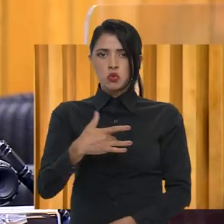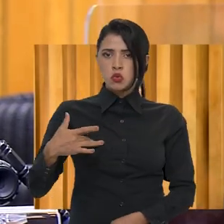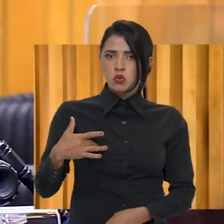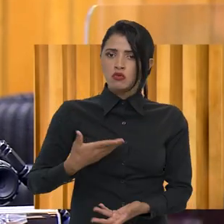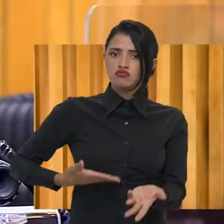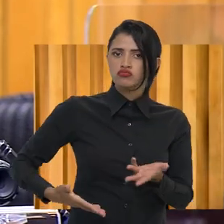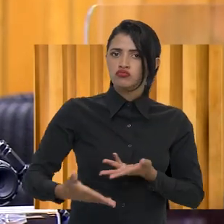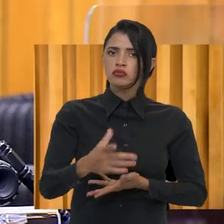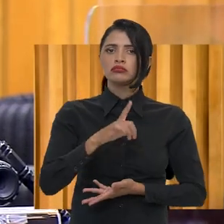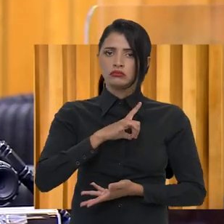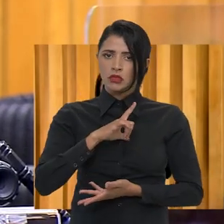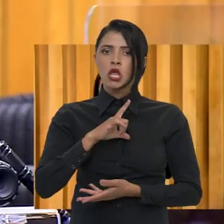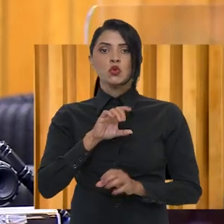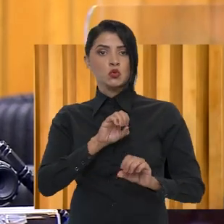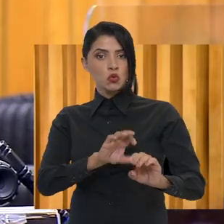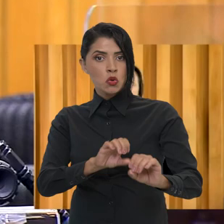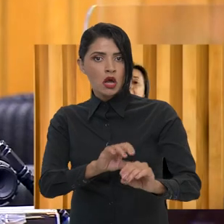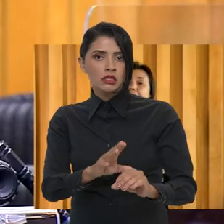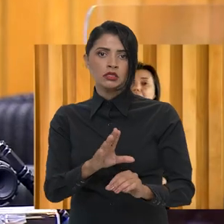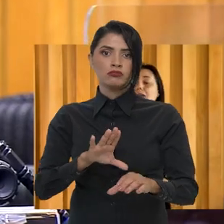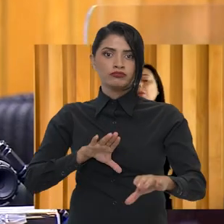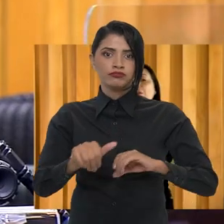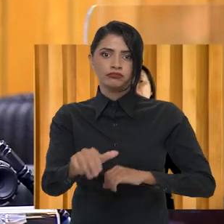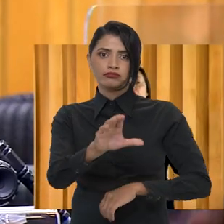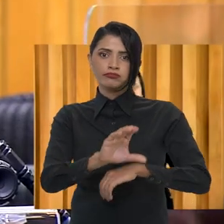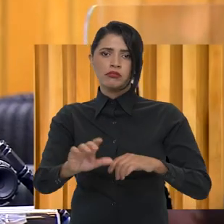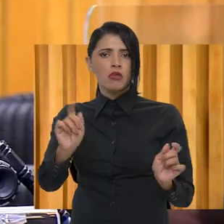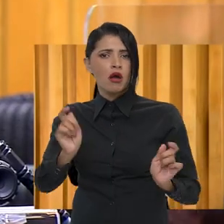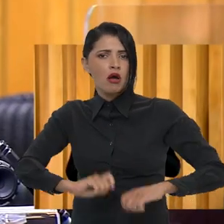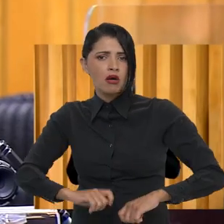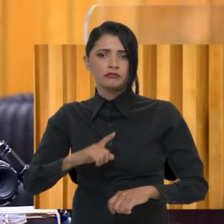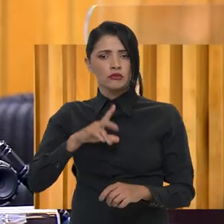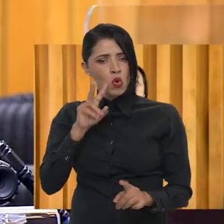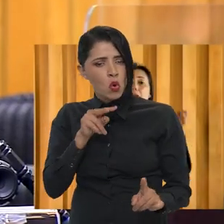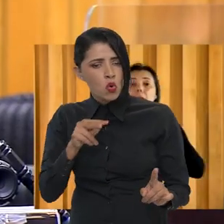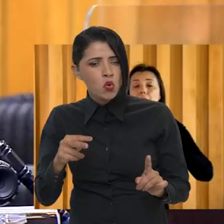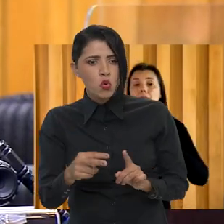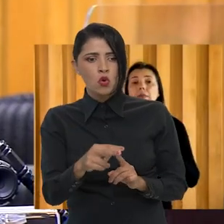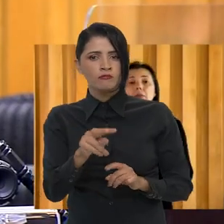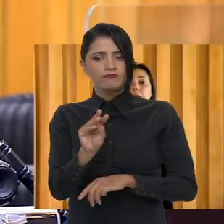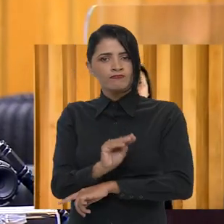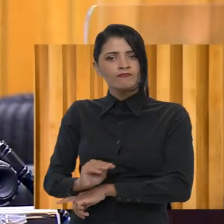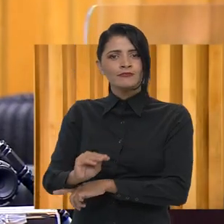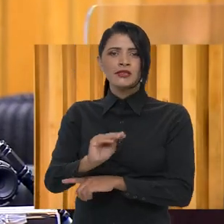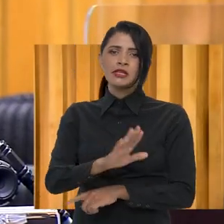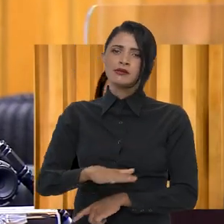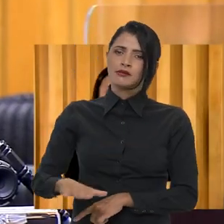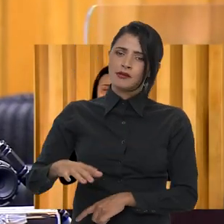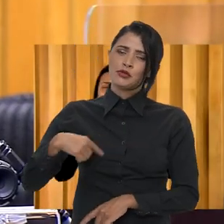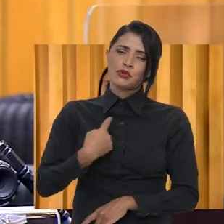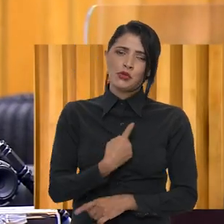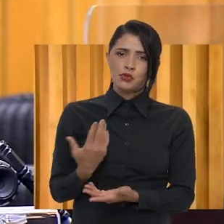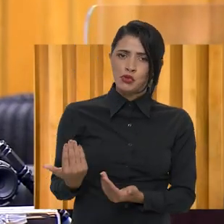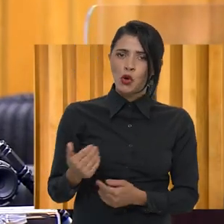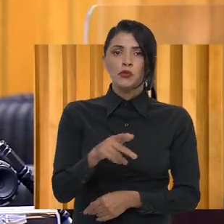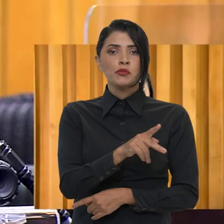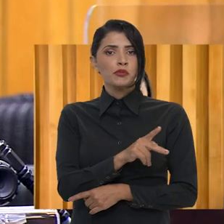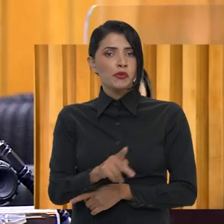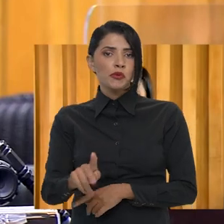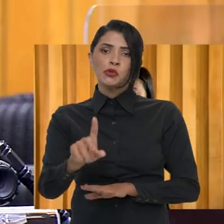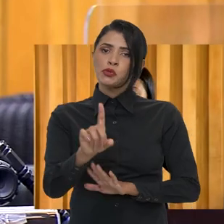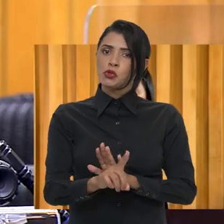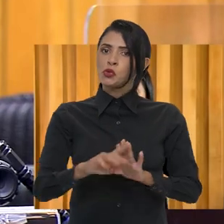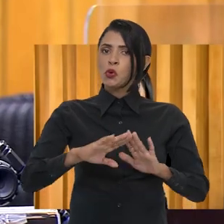que envolver a saúde, tem que envolver a educação, a formação, a capacitação e o olhar cuidadoso para nossas crianças,